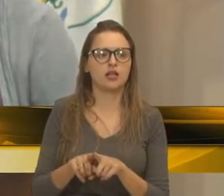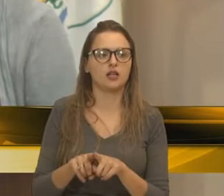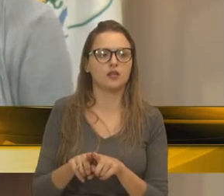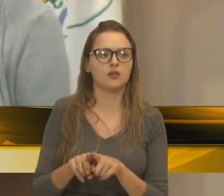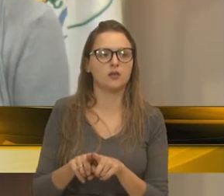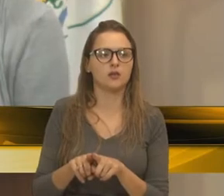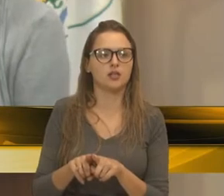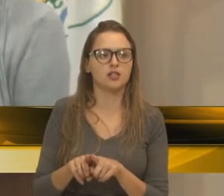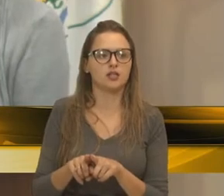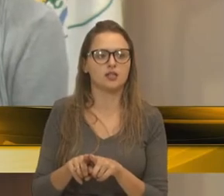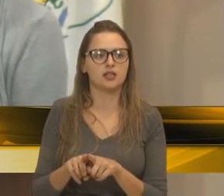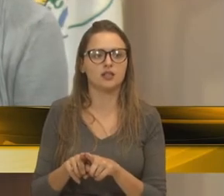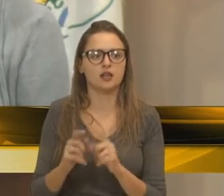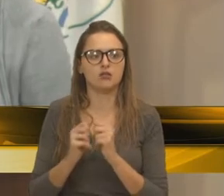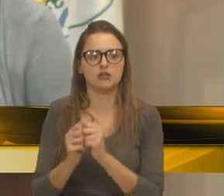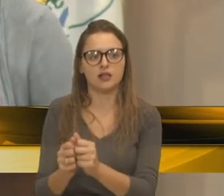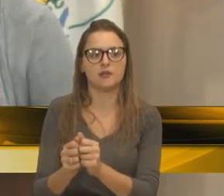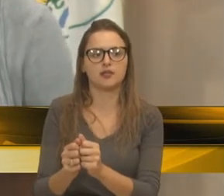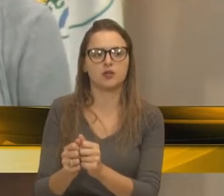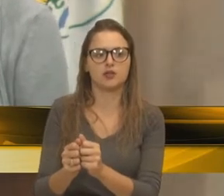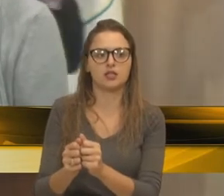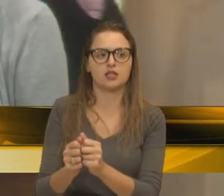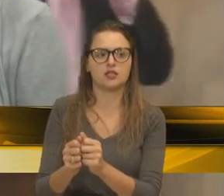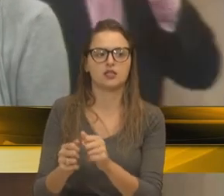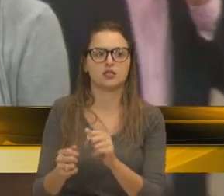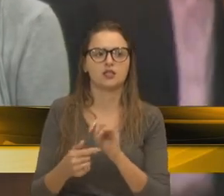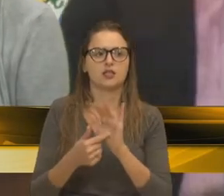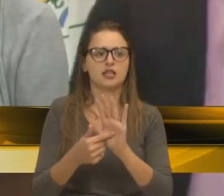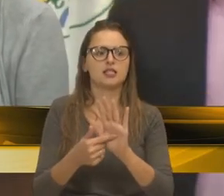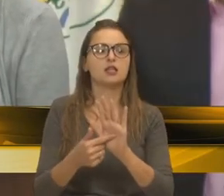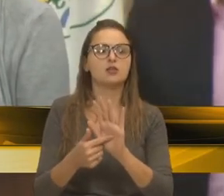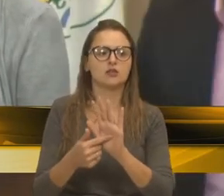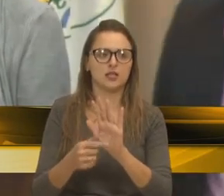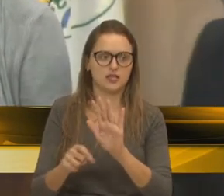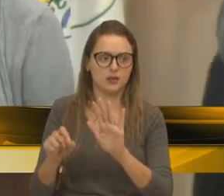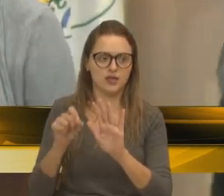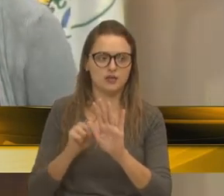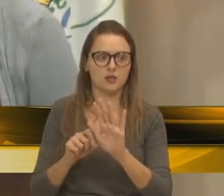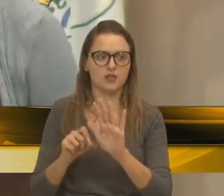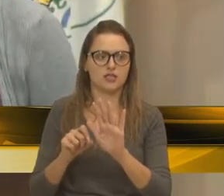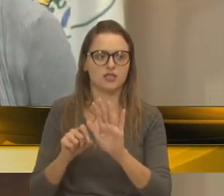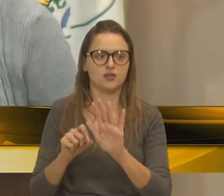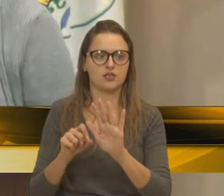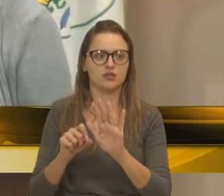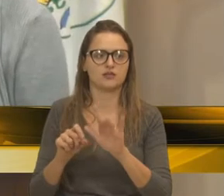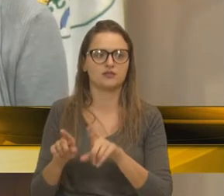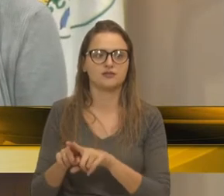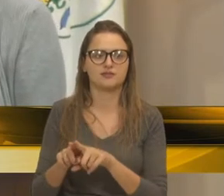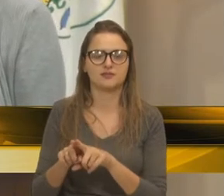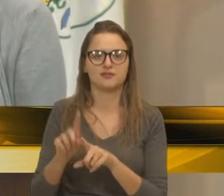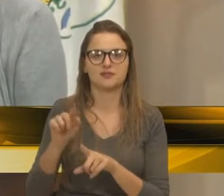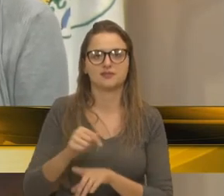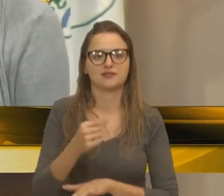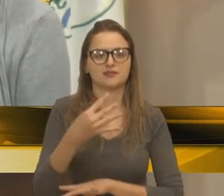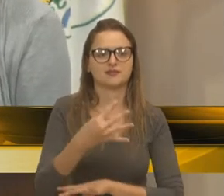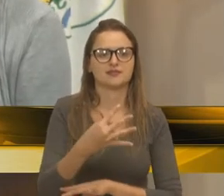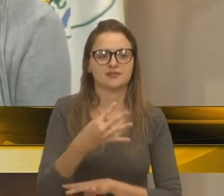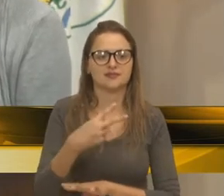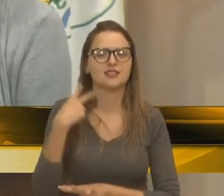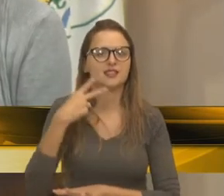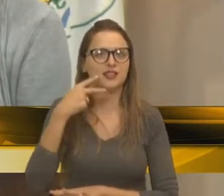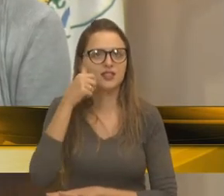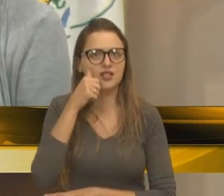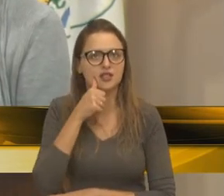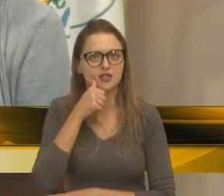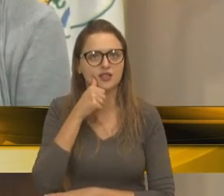praça, junto com o Fórum de Mulheres. Estaremos a partir das 5 horas da tarde, as 4 vereadoras,